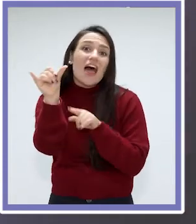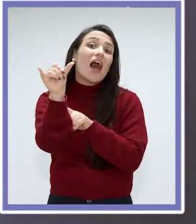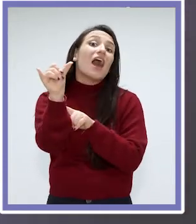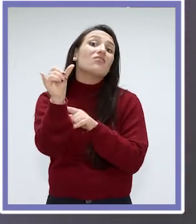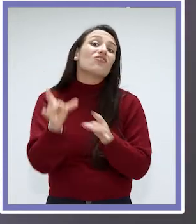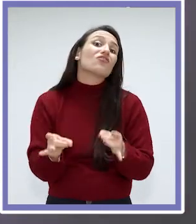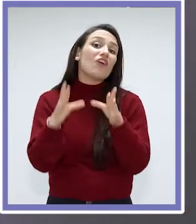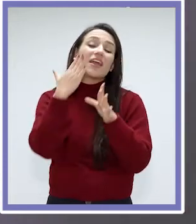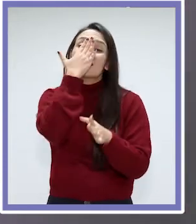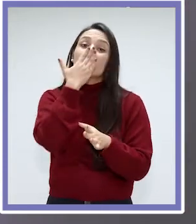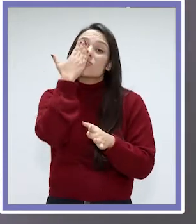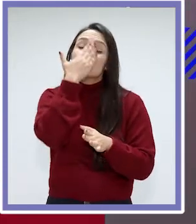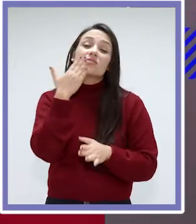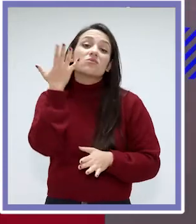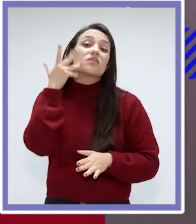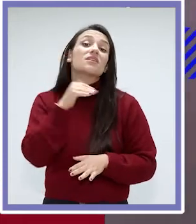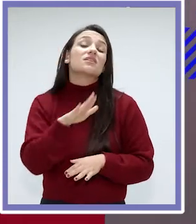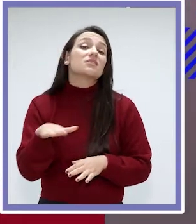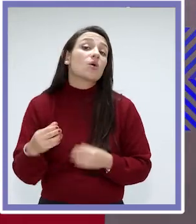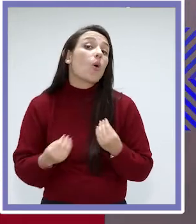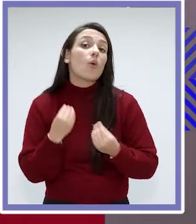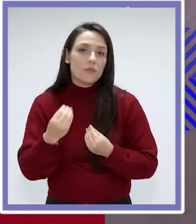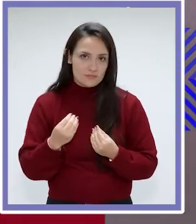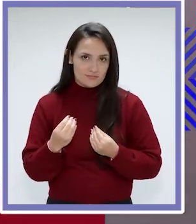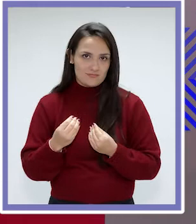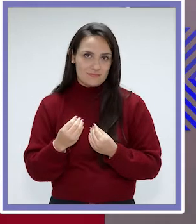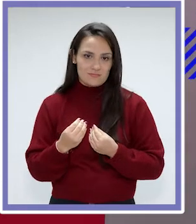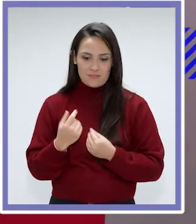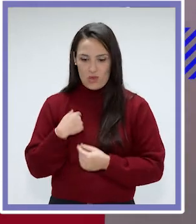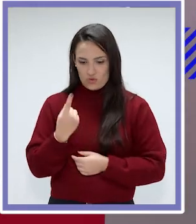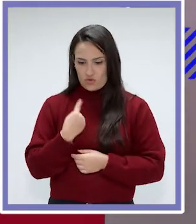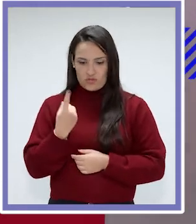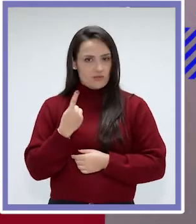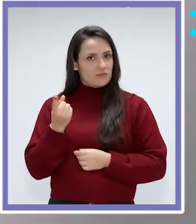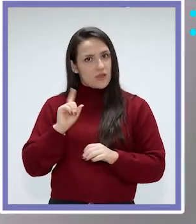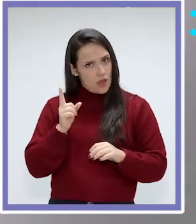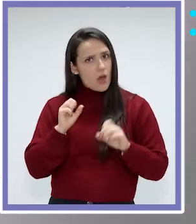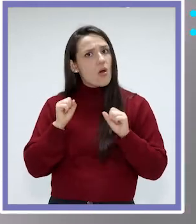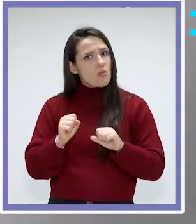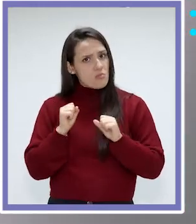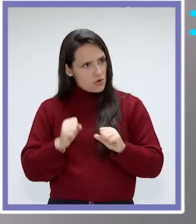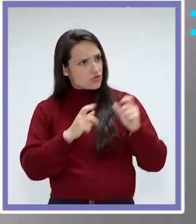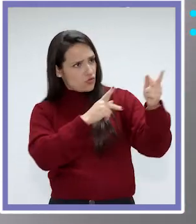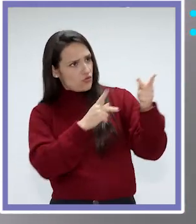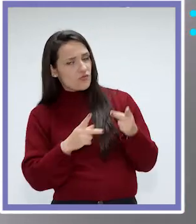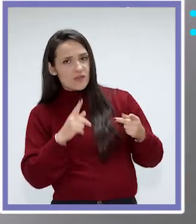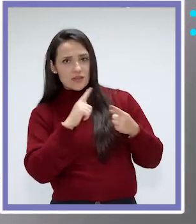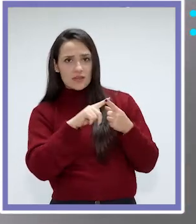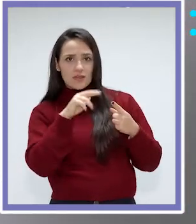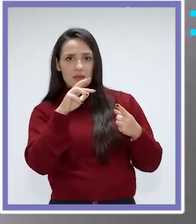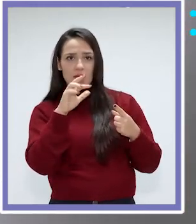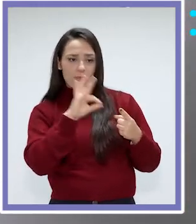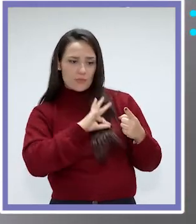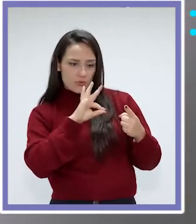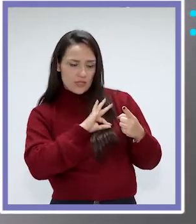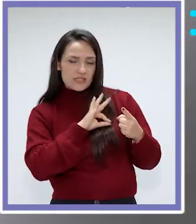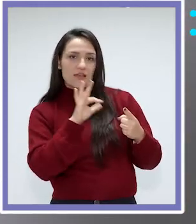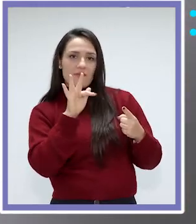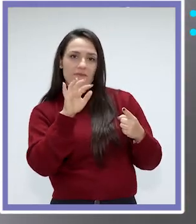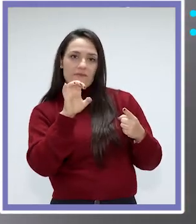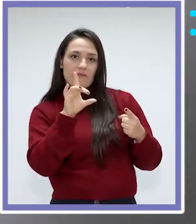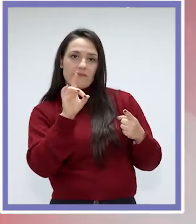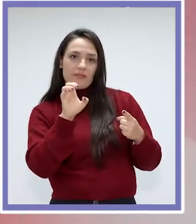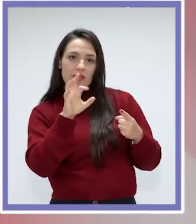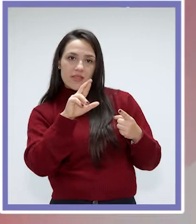essas questões, né? São questões que a gente não vai trabalhar sozinho, né? A gente precisa de outros, Receita Federal, a gente precisa de Polícia Federal,